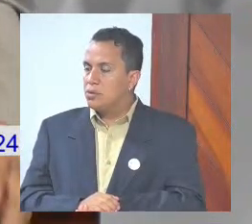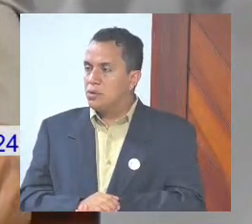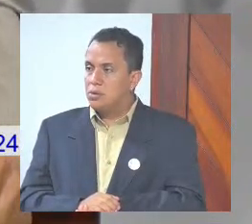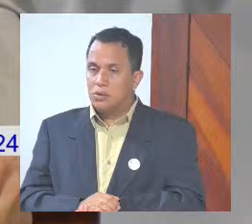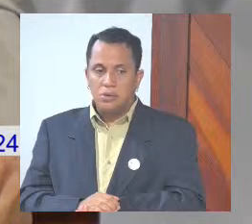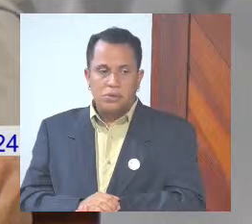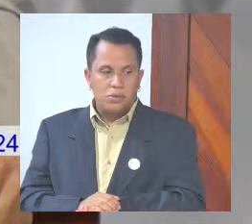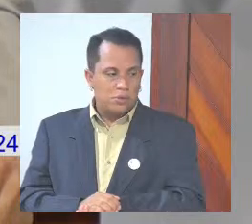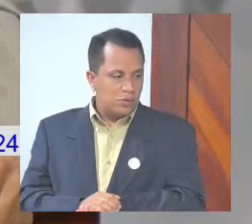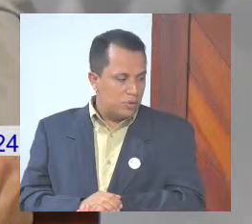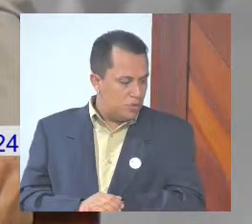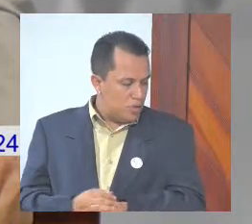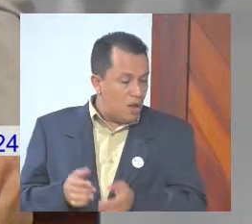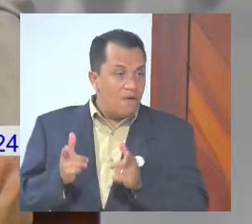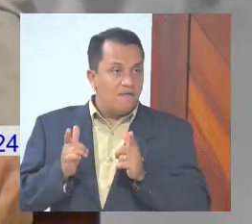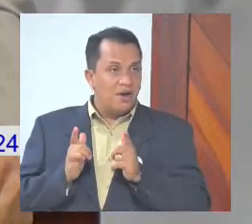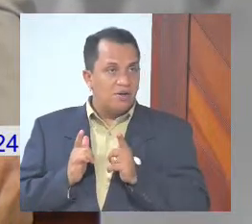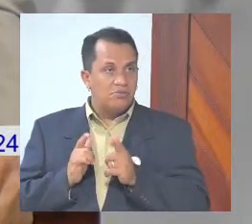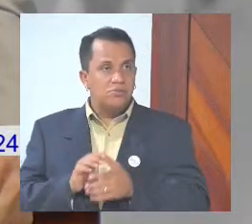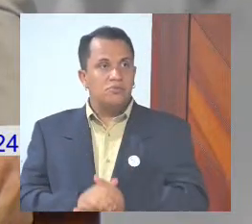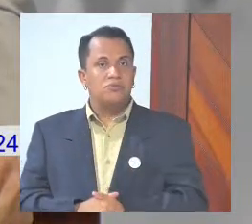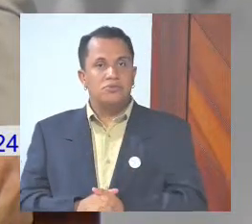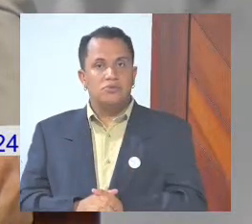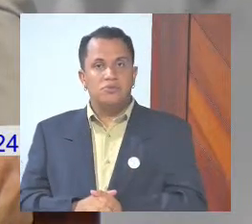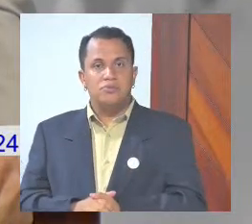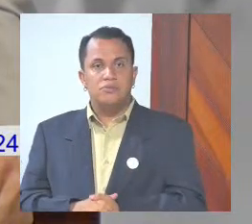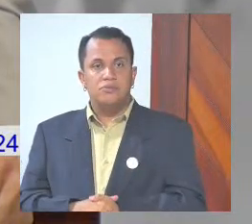E assim vai ficando.